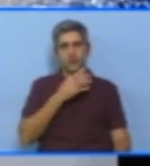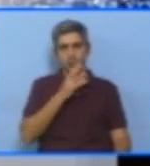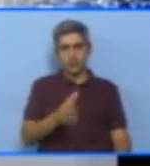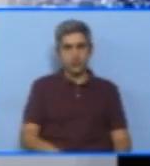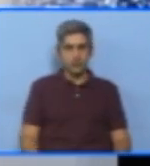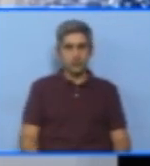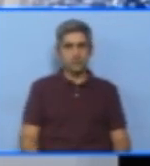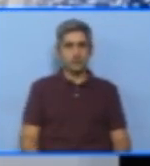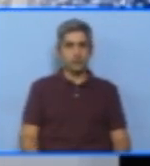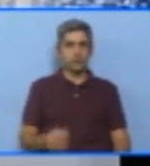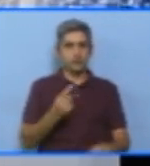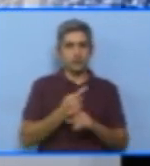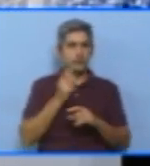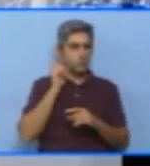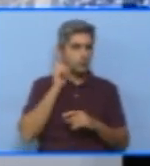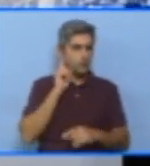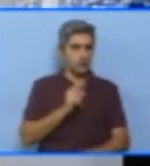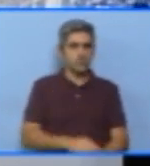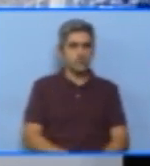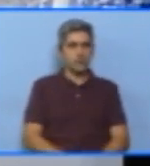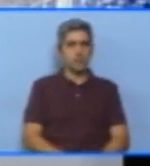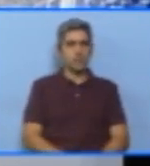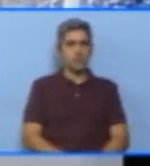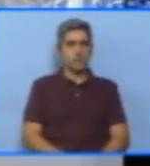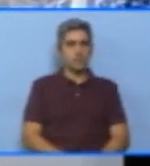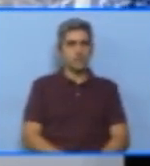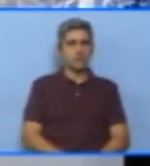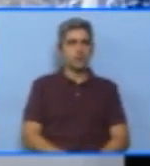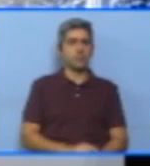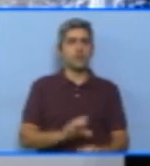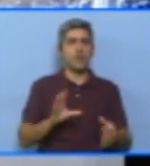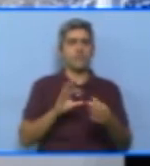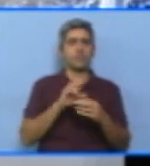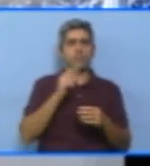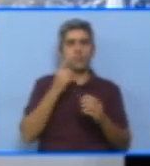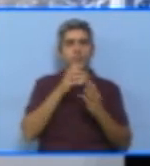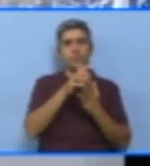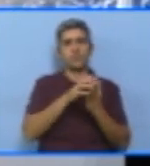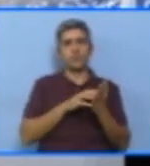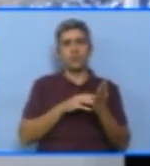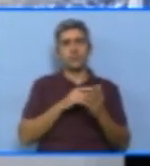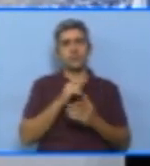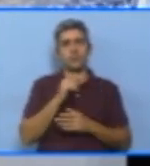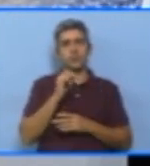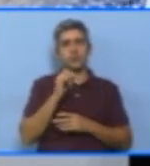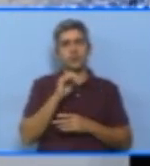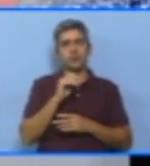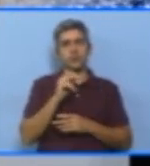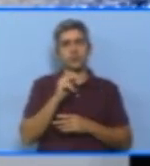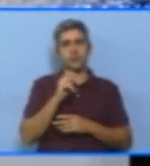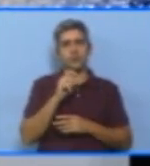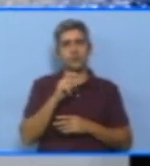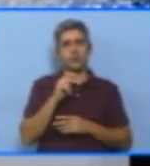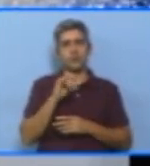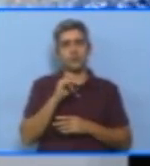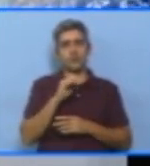referir uma coisa que é importante e que tem a ver também com um texto de Isaías, já referido